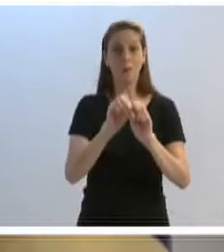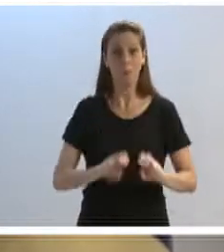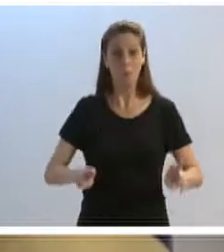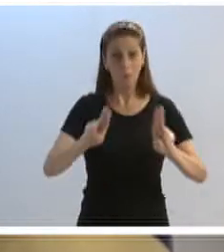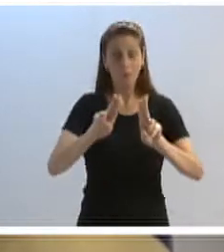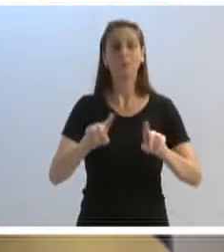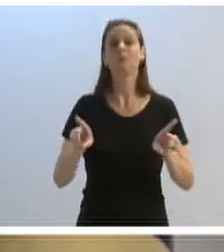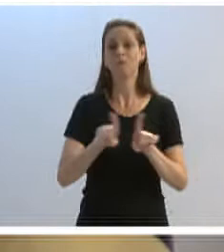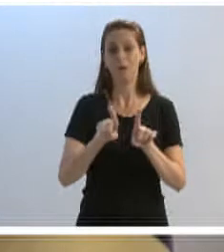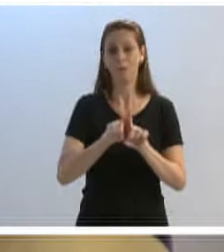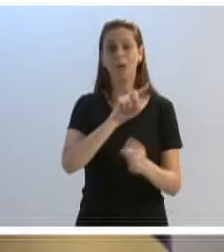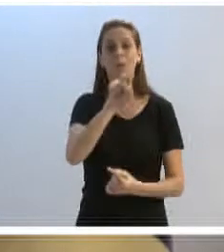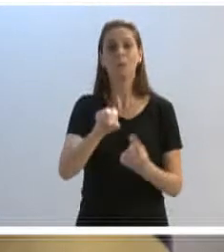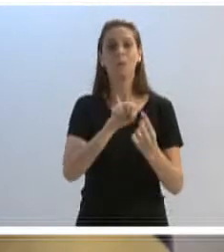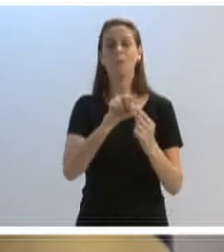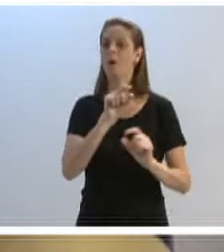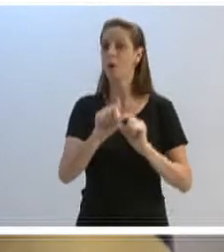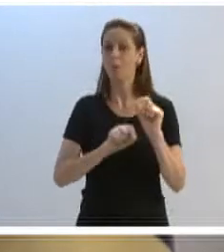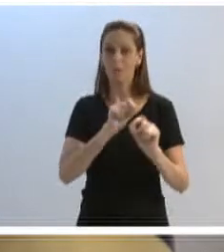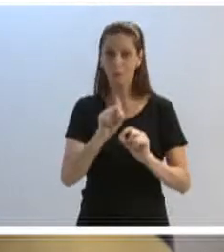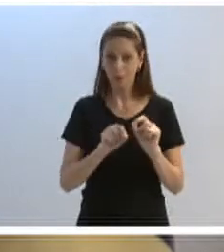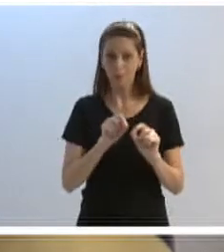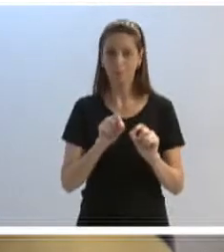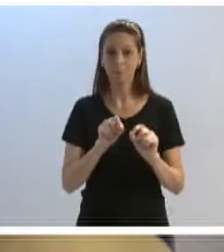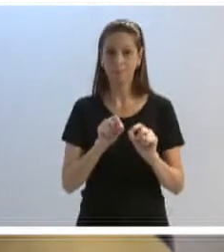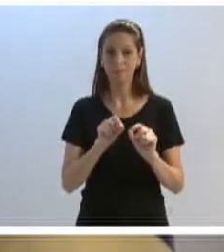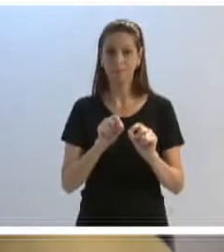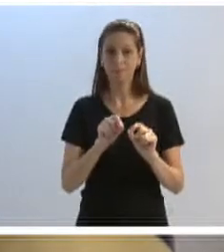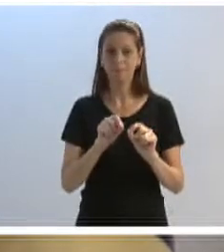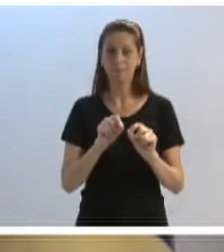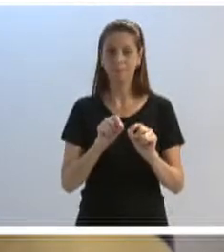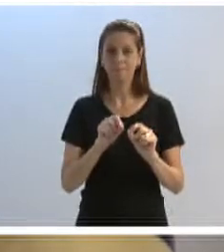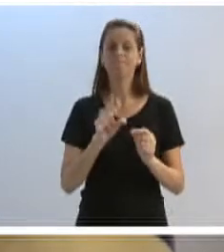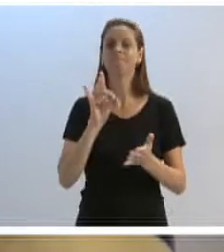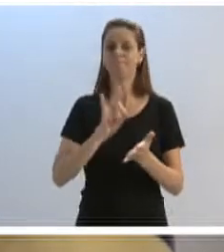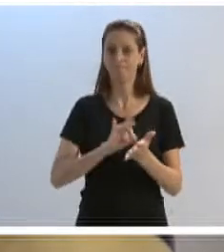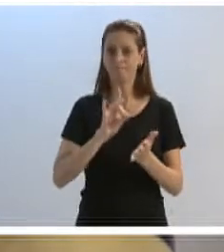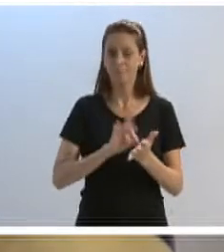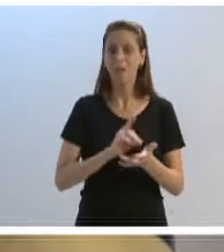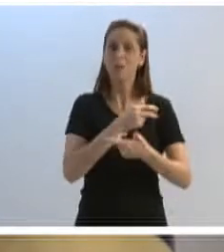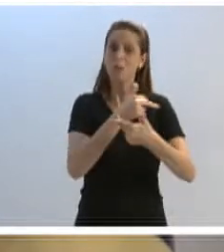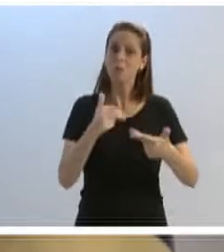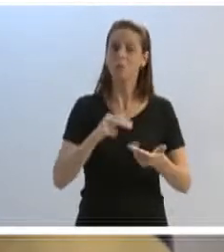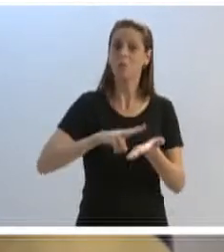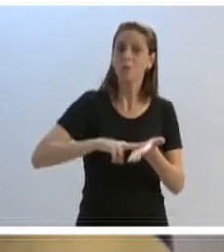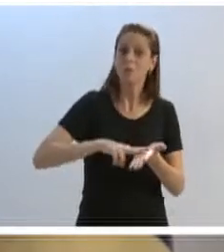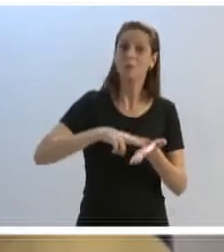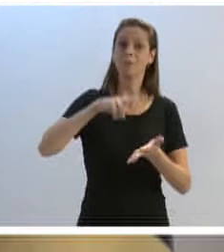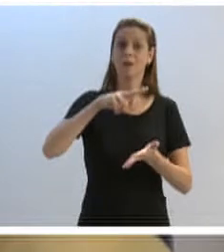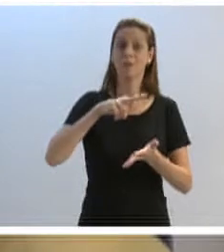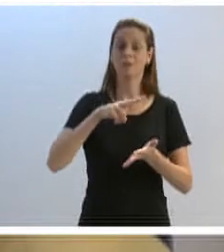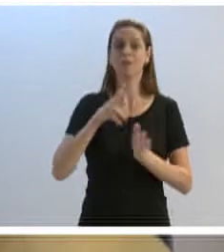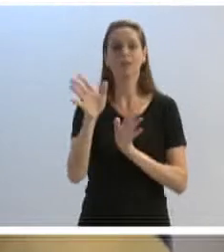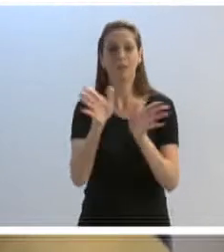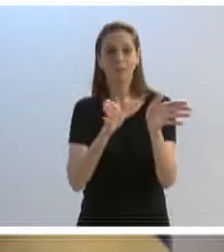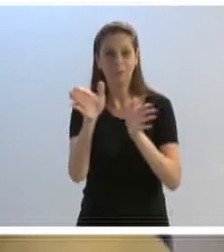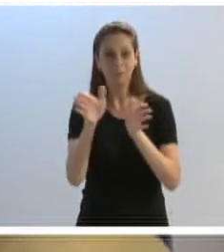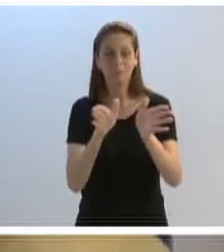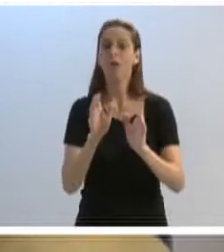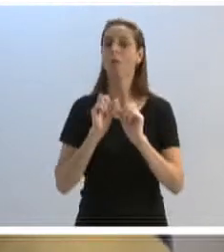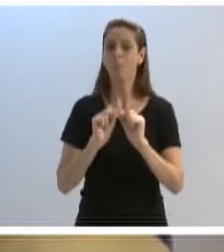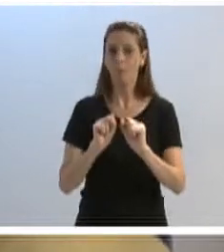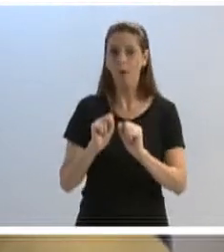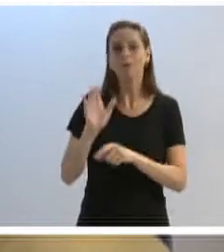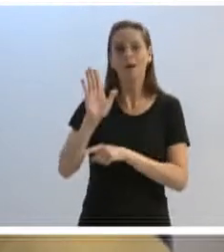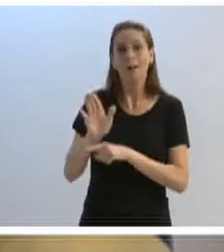Unidas buscam enfatizar os significativos benefícios que a acessibilidade pode